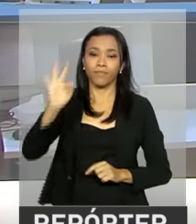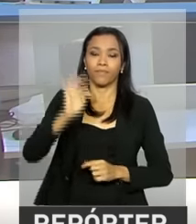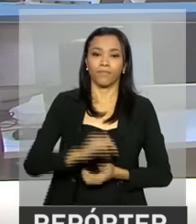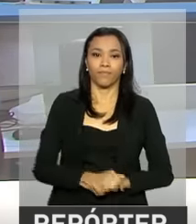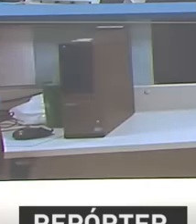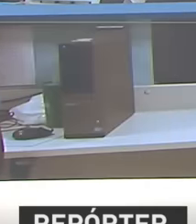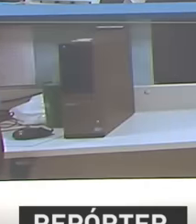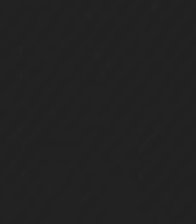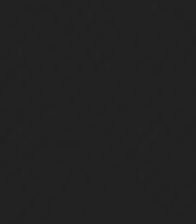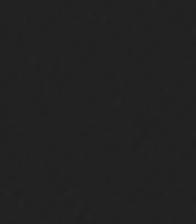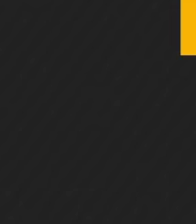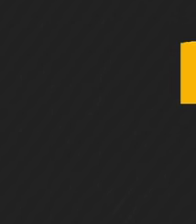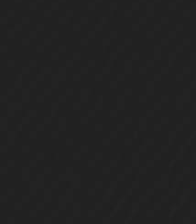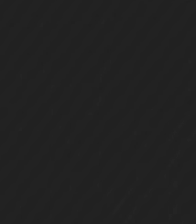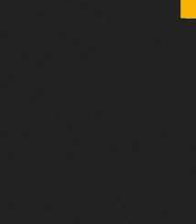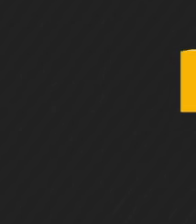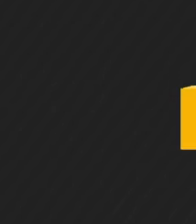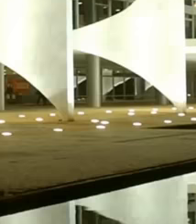Federal